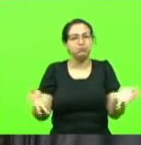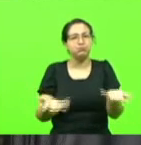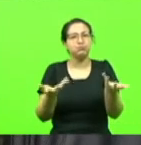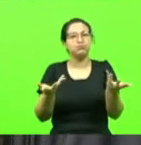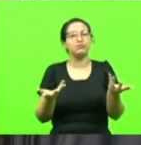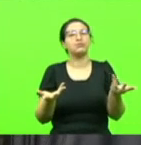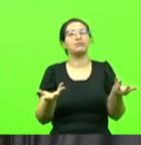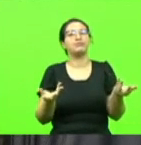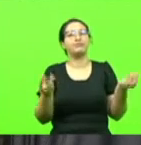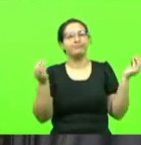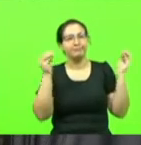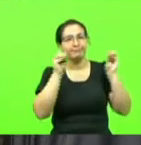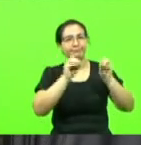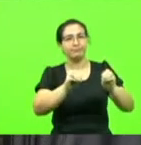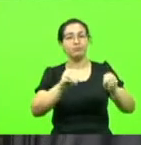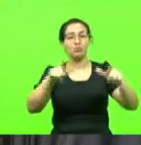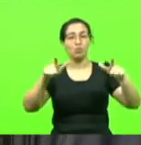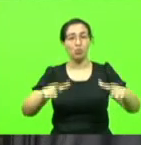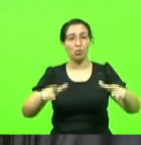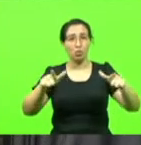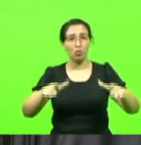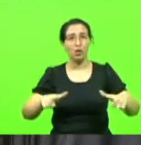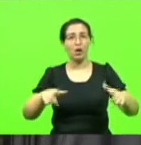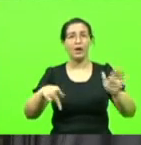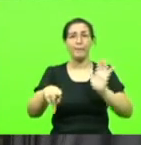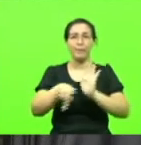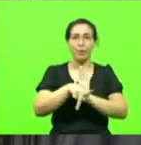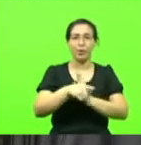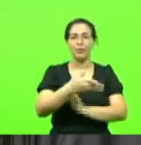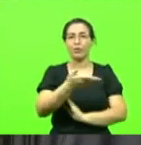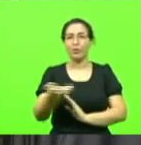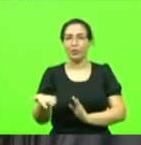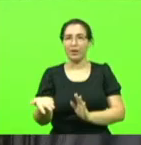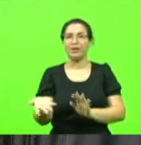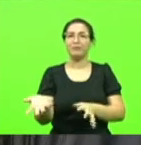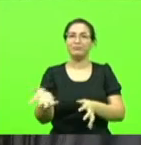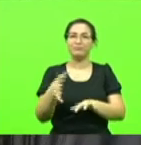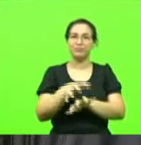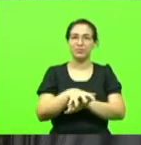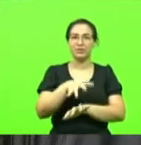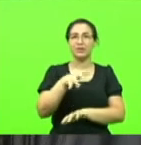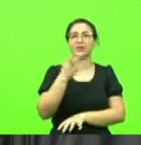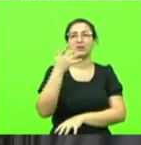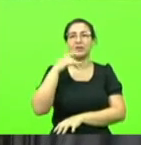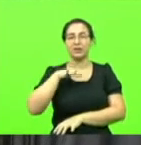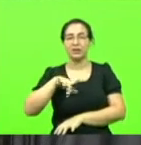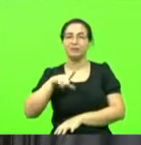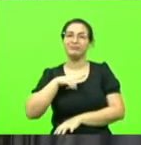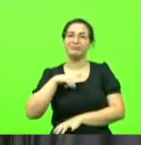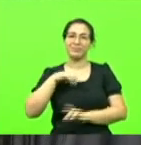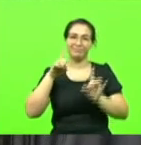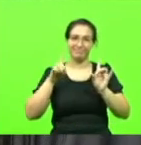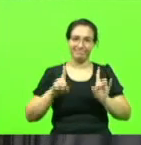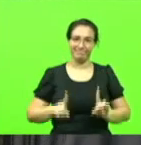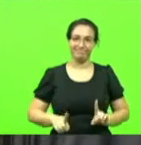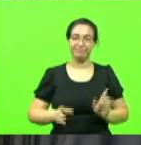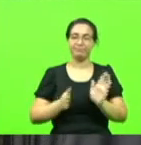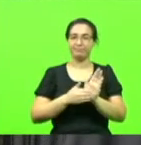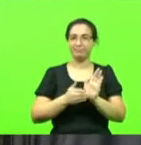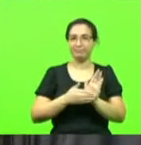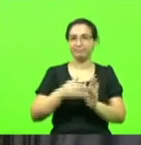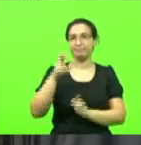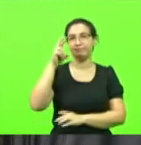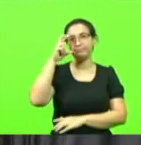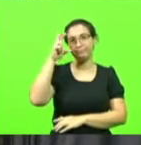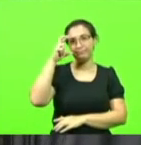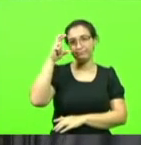a implementação de espaços como esse para para incluir as crianças com deficiência estão parabenizar que o